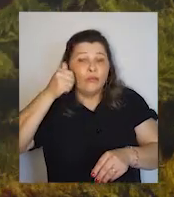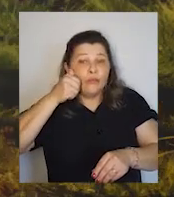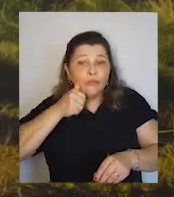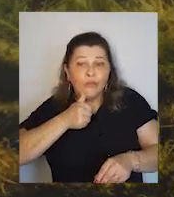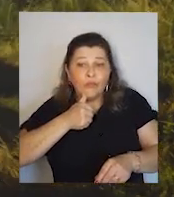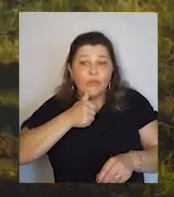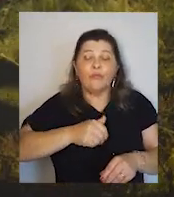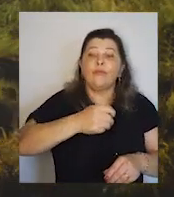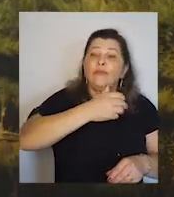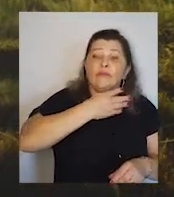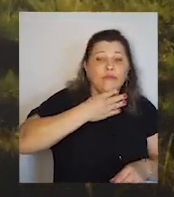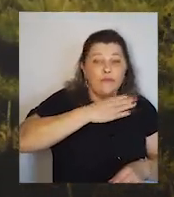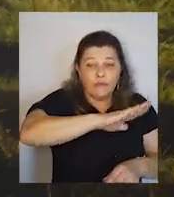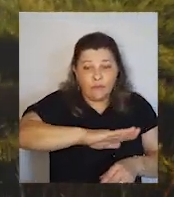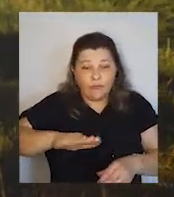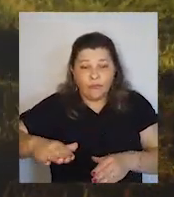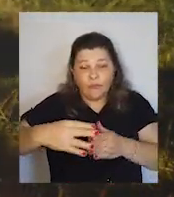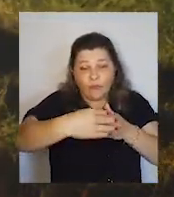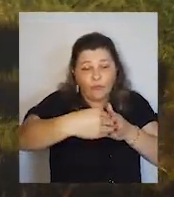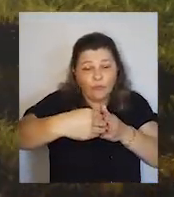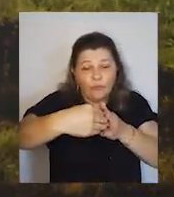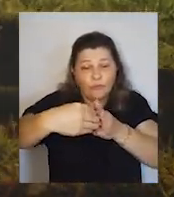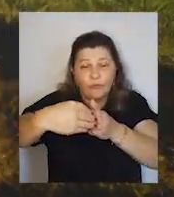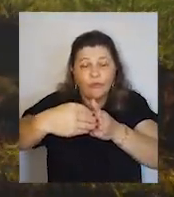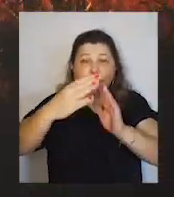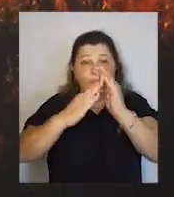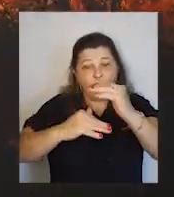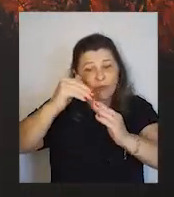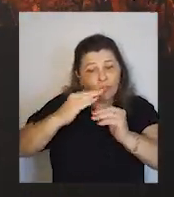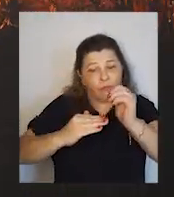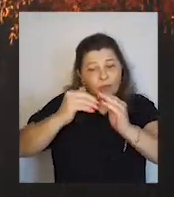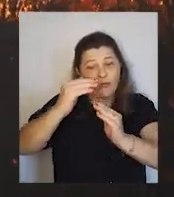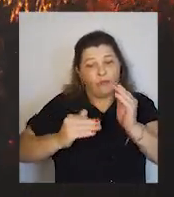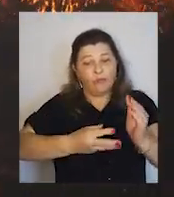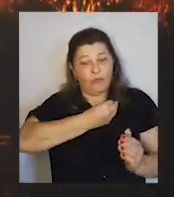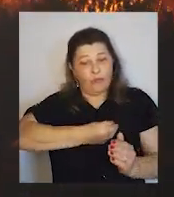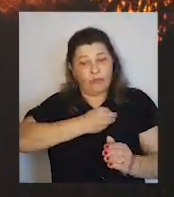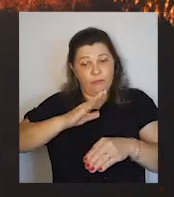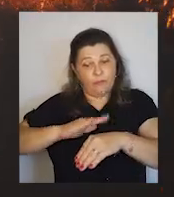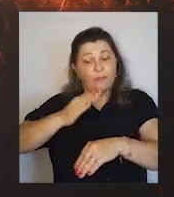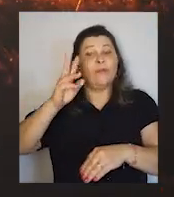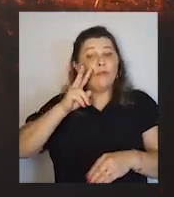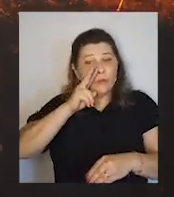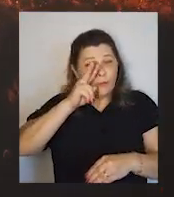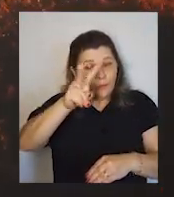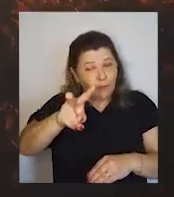e crianças, possam seguir adiante e reconstruir suas vidas mais fortes e